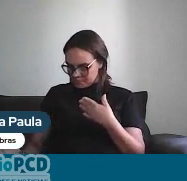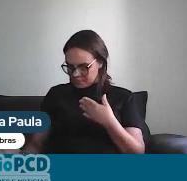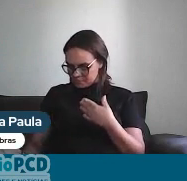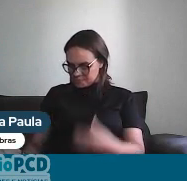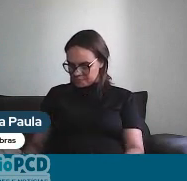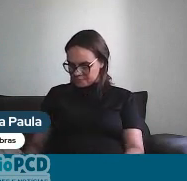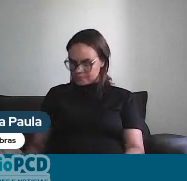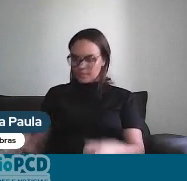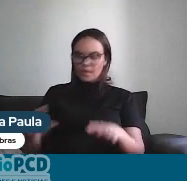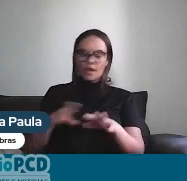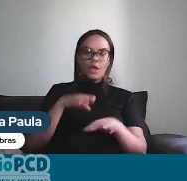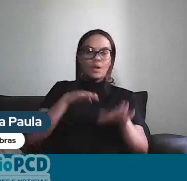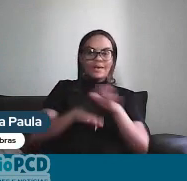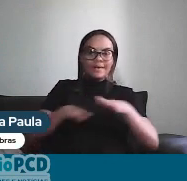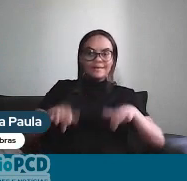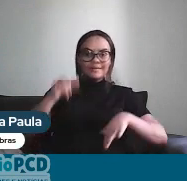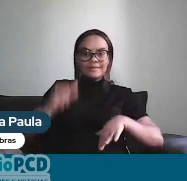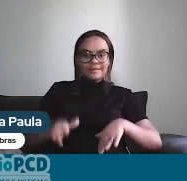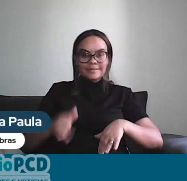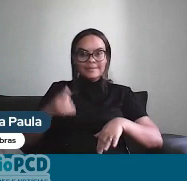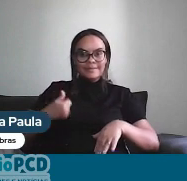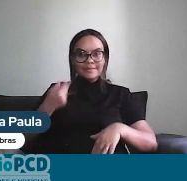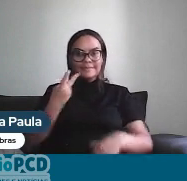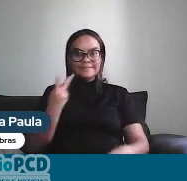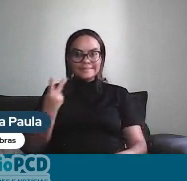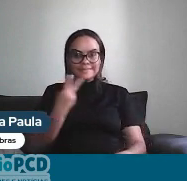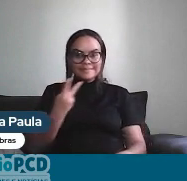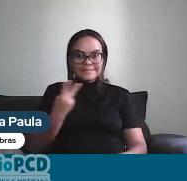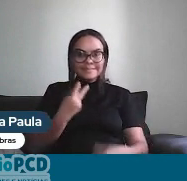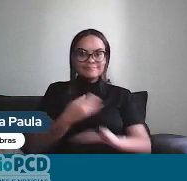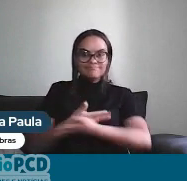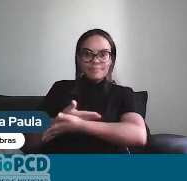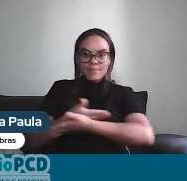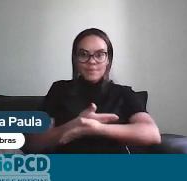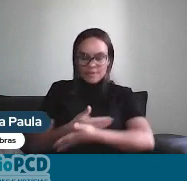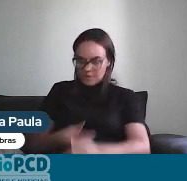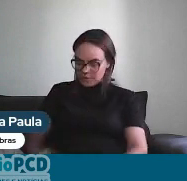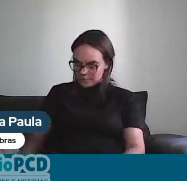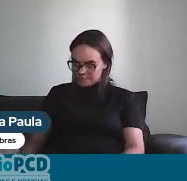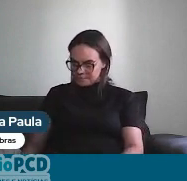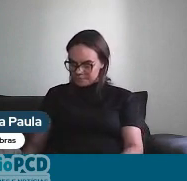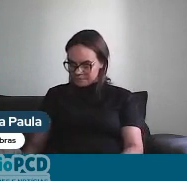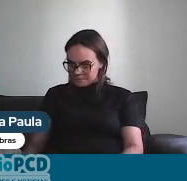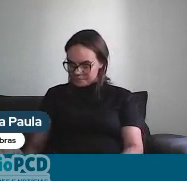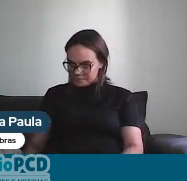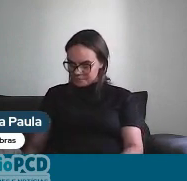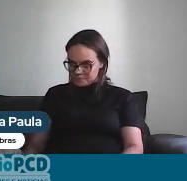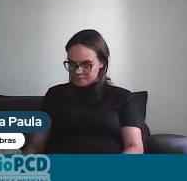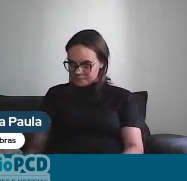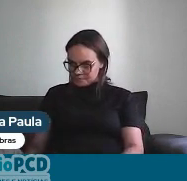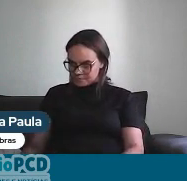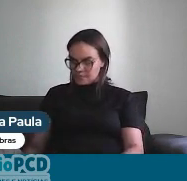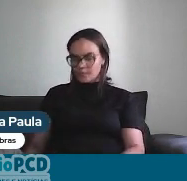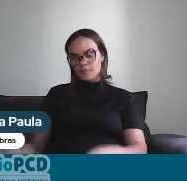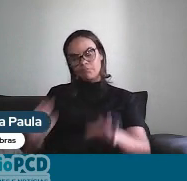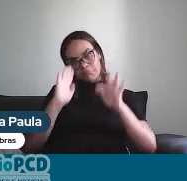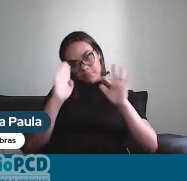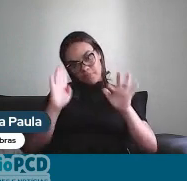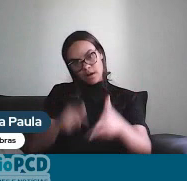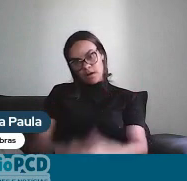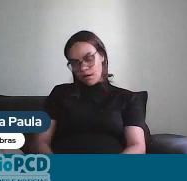com menos de 2 anos de idade. Essa é uma metodologia. No entanto,